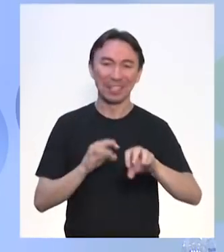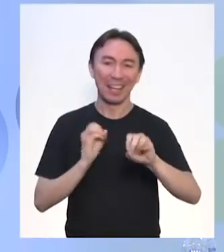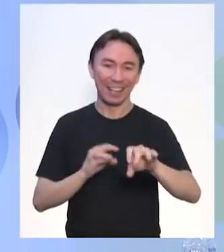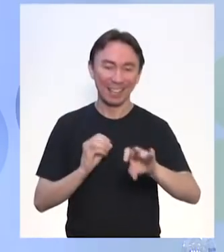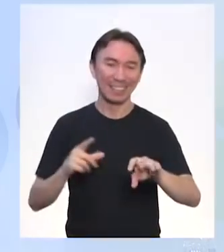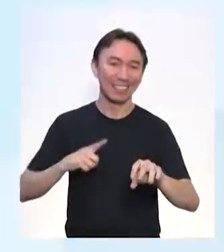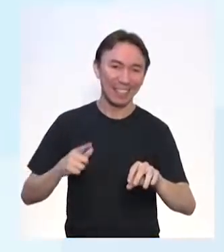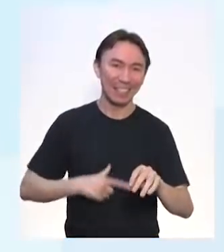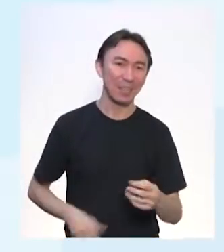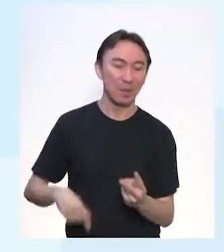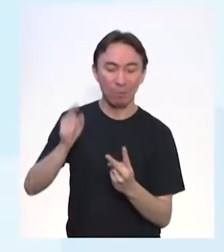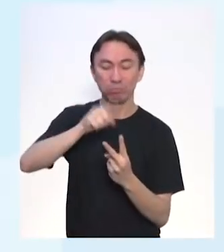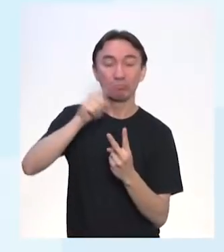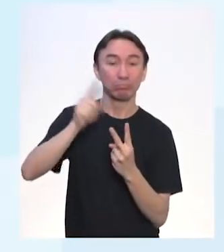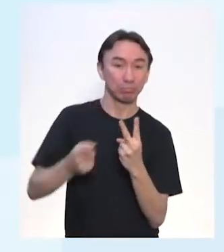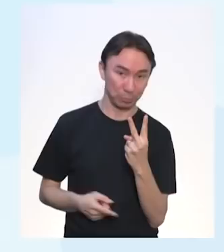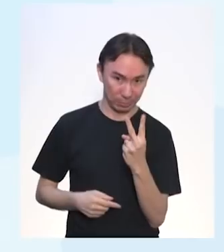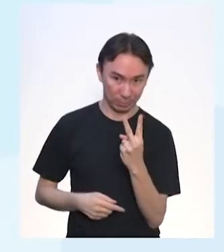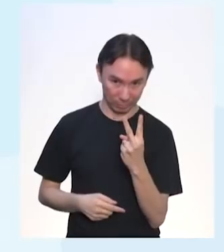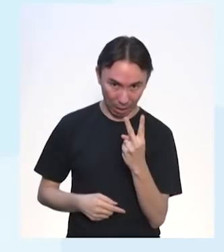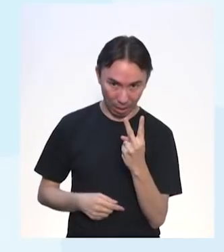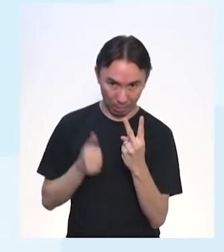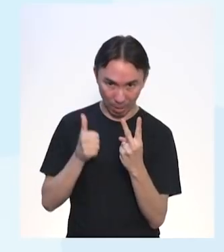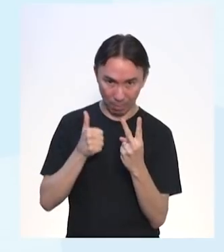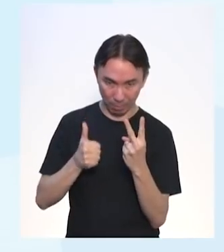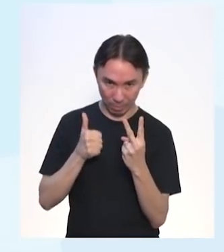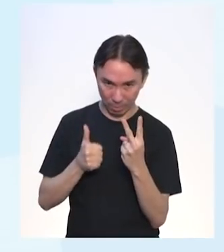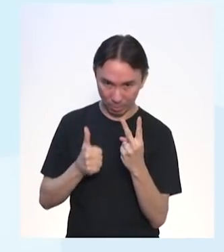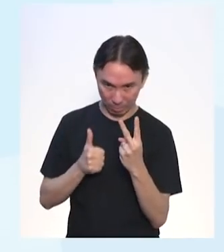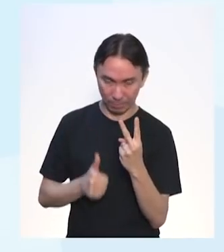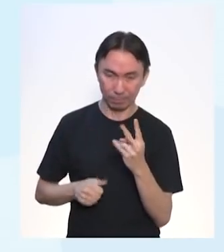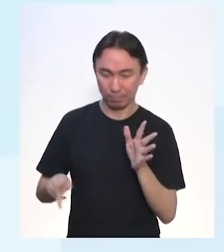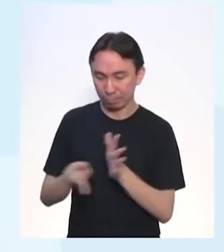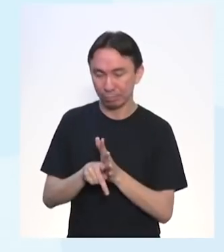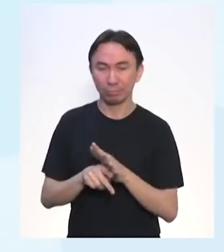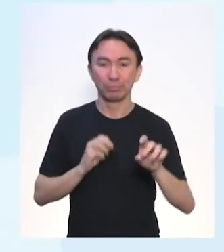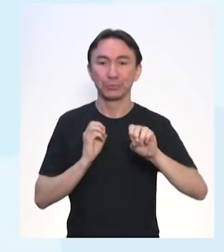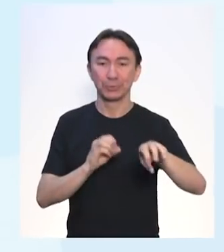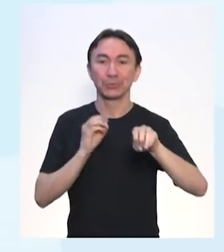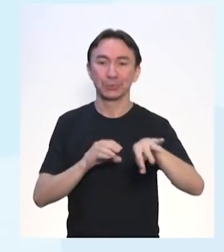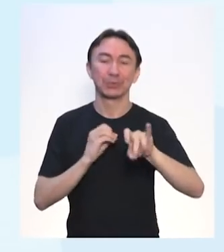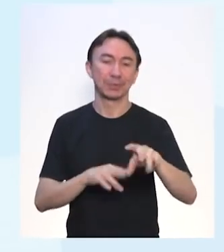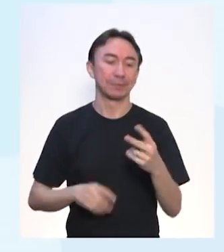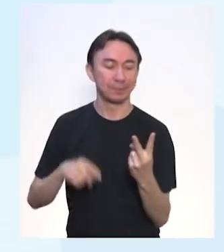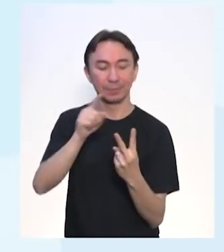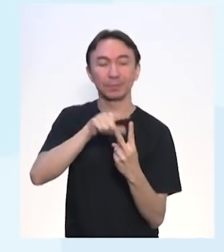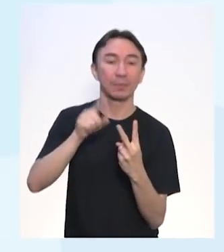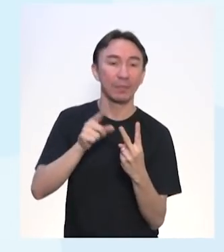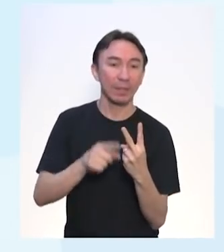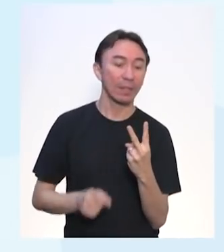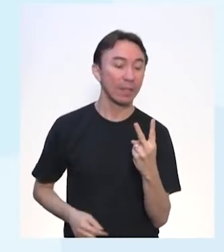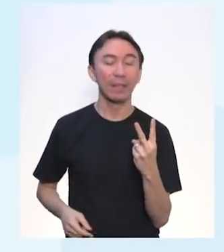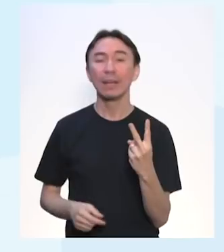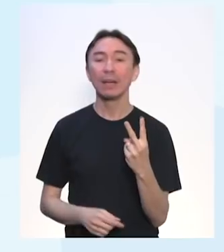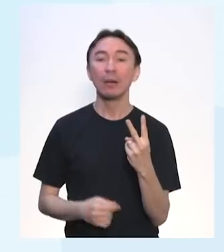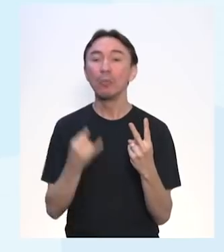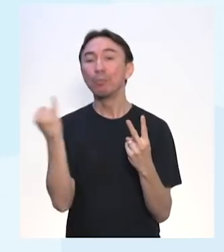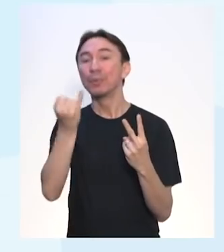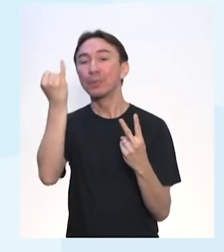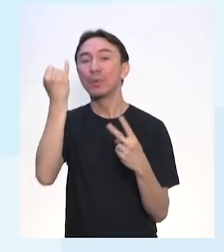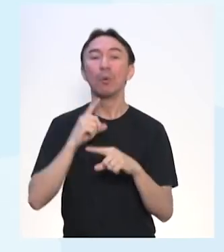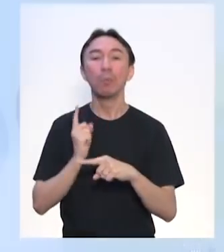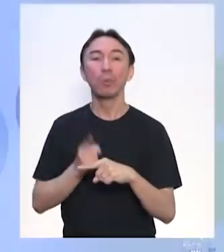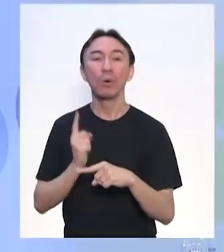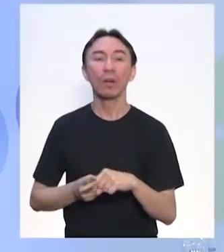2 pilares da educação. A gente vai falar também qual é a importância desses pilares na construção